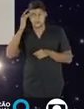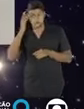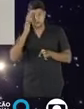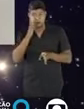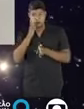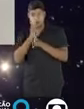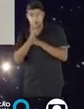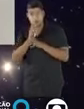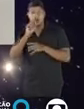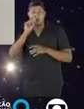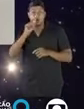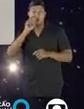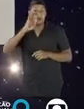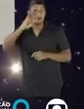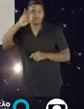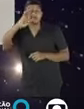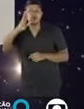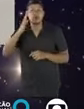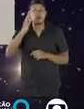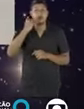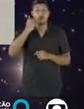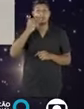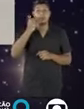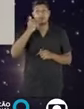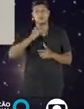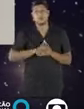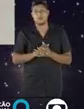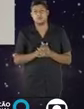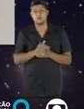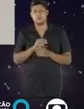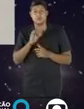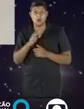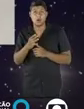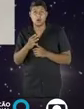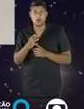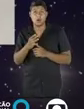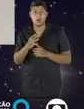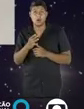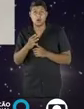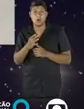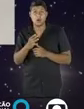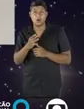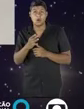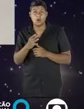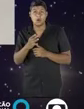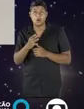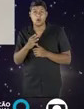conta que é fundamental a gente buscar alimentos orgânicos. Para tudo, não só o alimento, né? Tem orgânico.